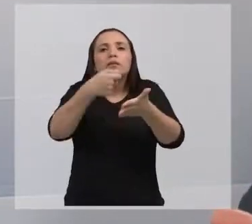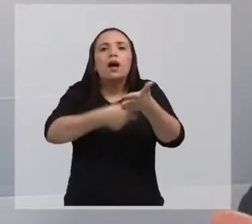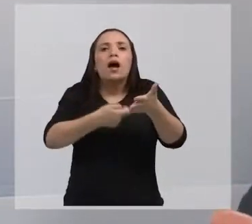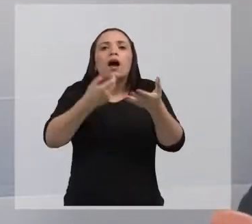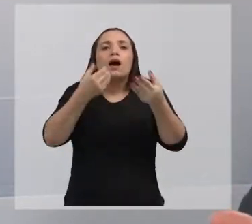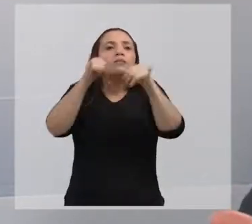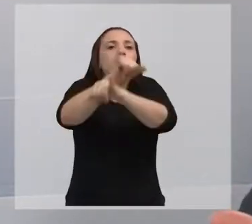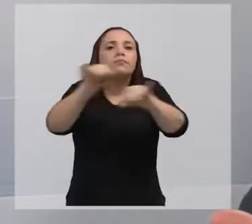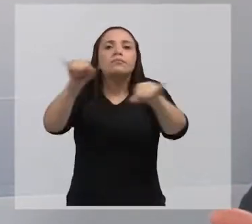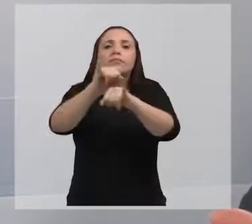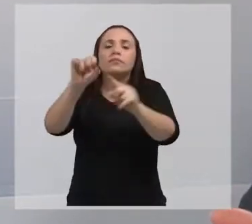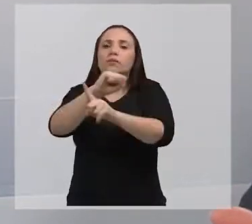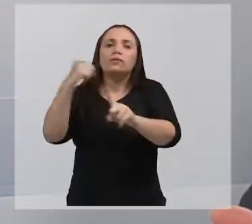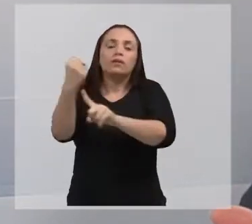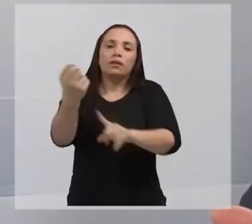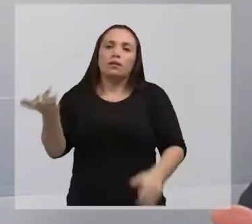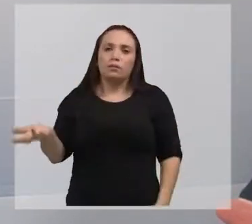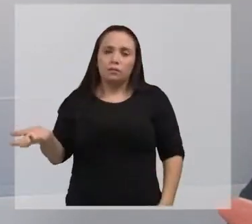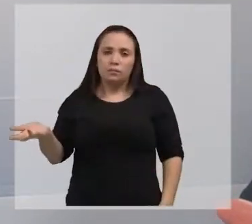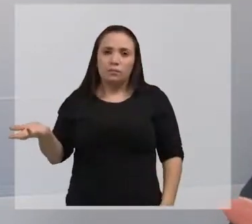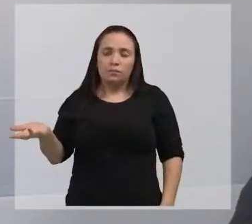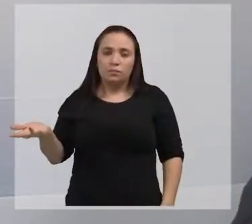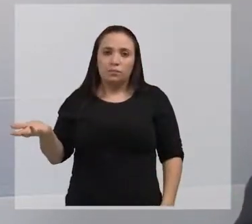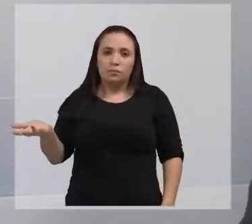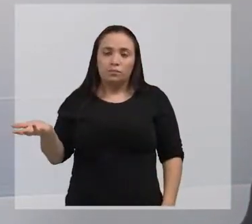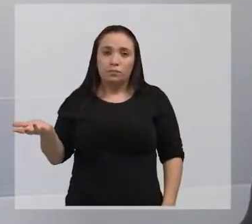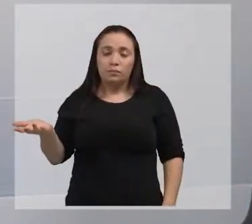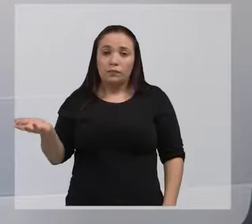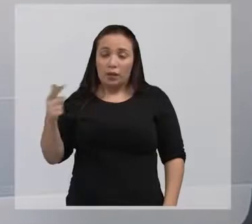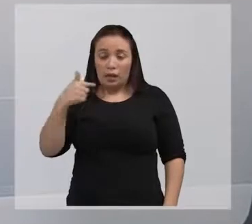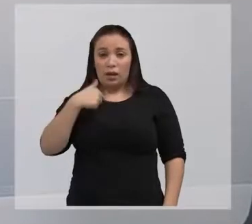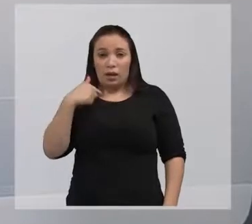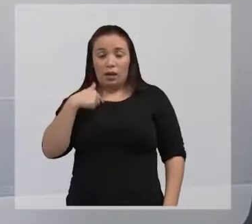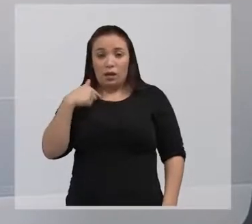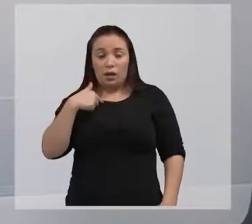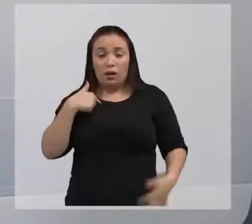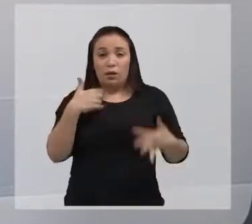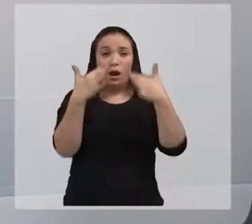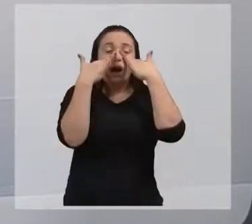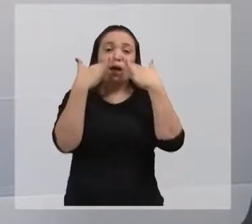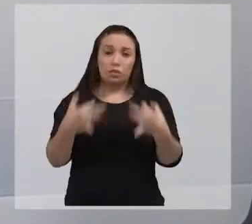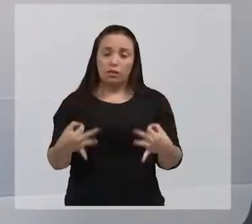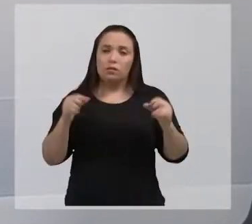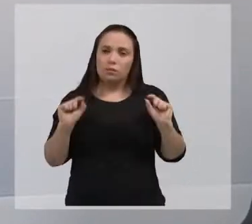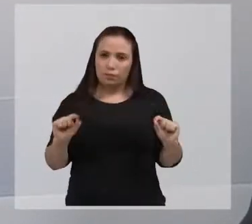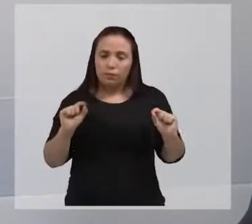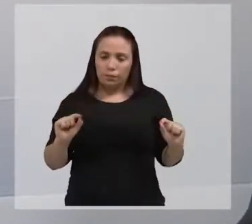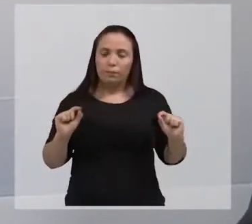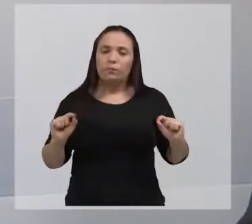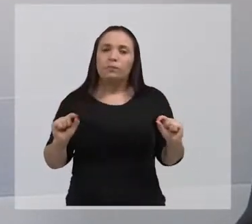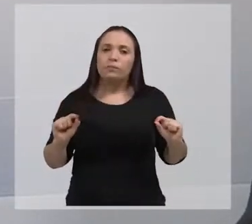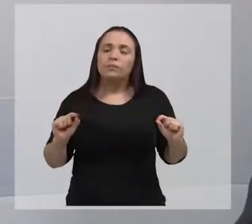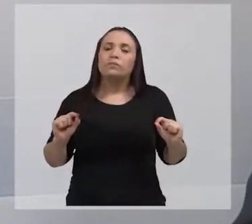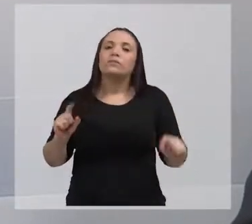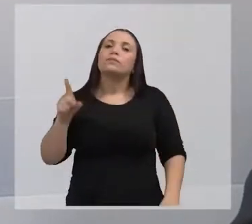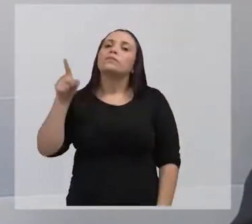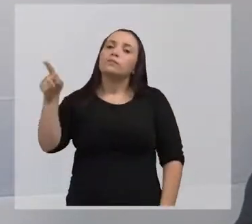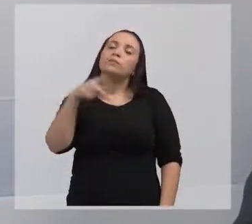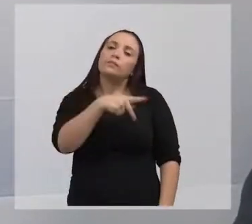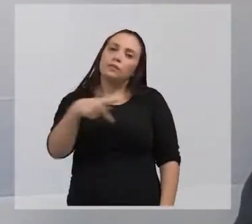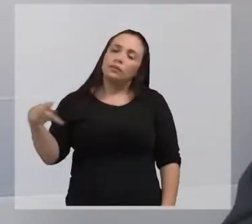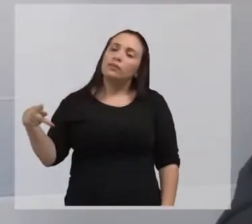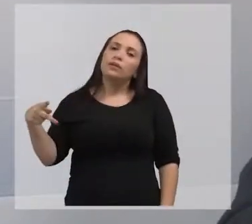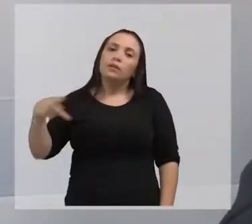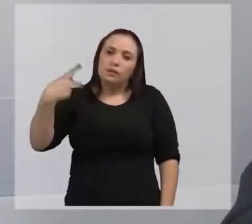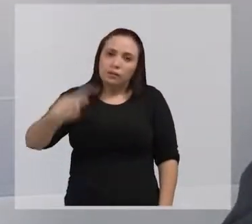a população. E uma coisa que está mais me chamando a atenção é que um dos presidenciáveis,